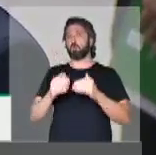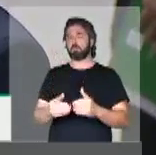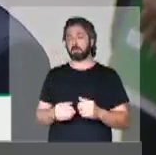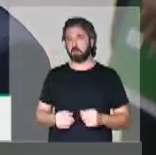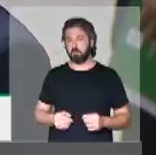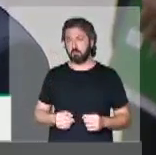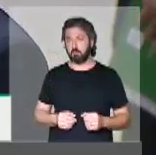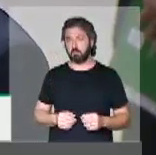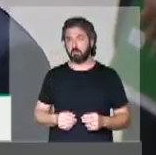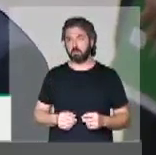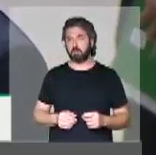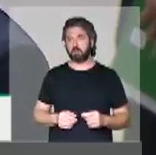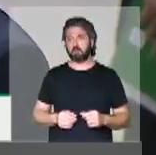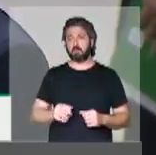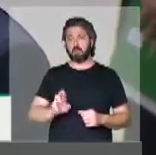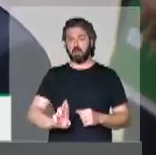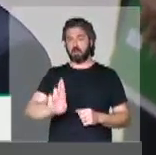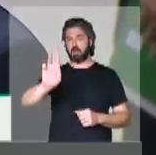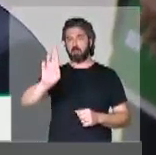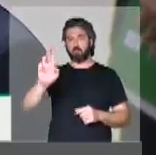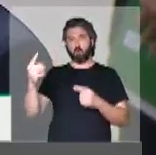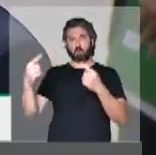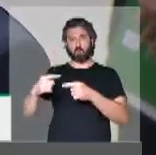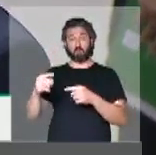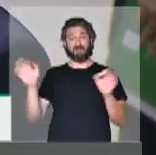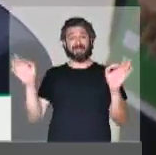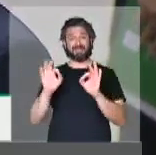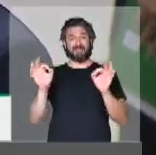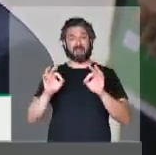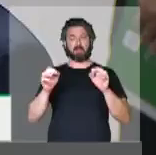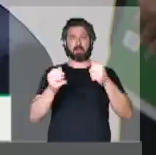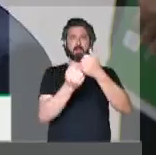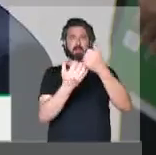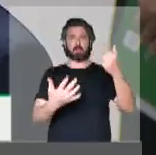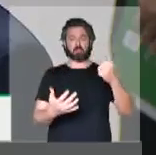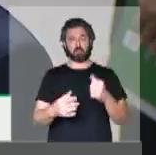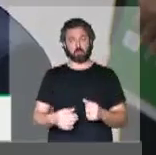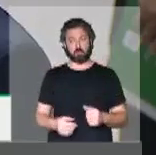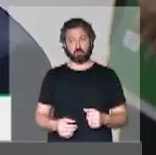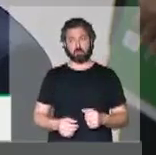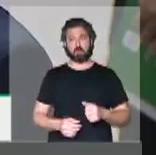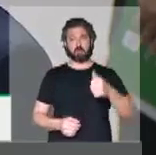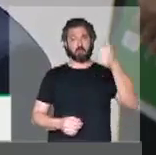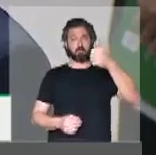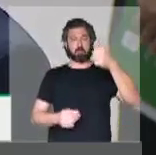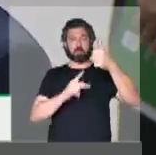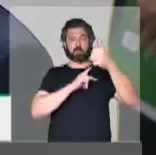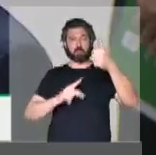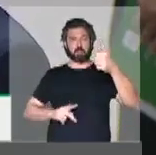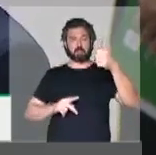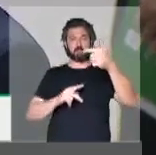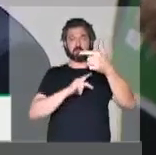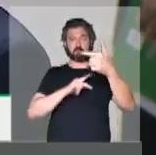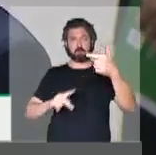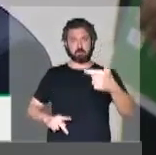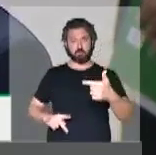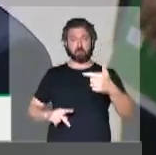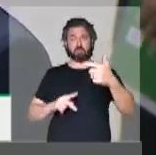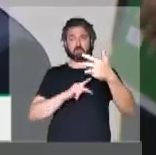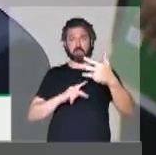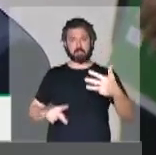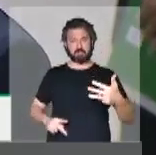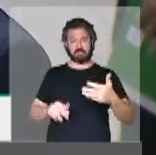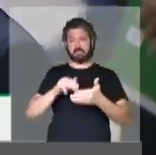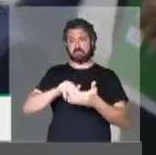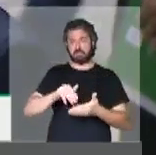comissão. Não existia um representante da oposição na mesa. Presidente, primeiro vice, segundo vice, o relator. Tá